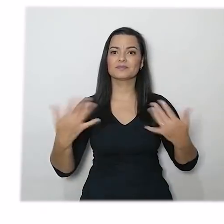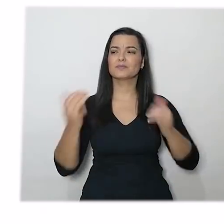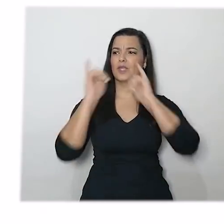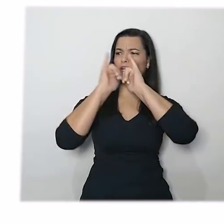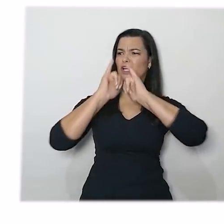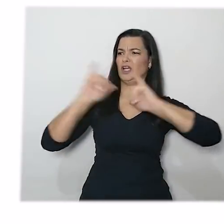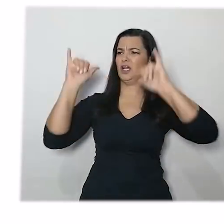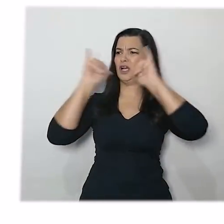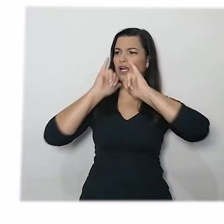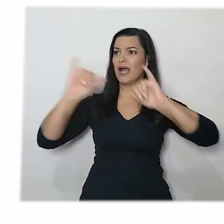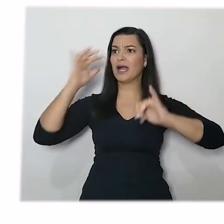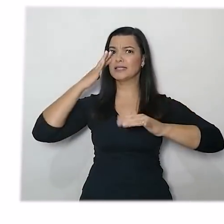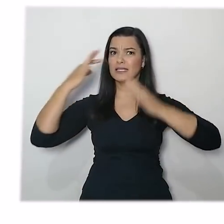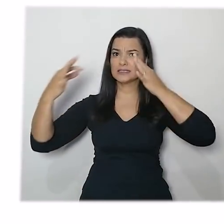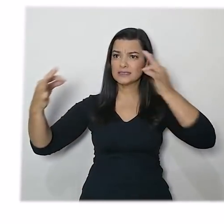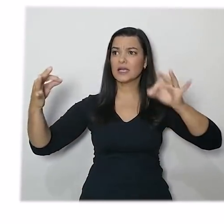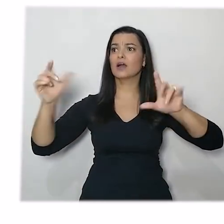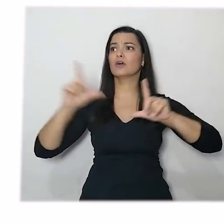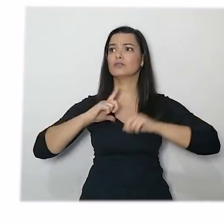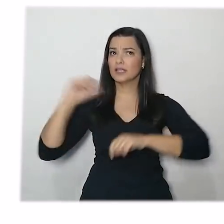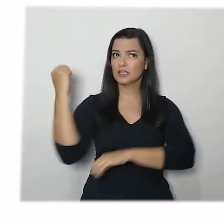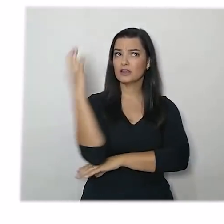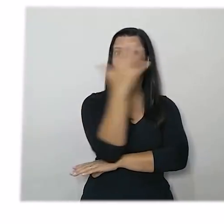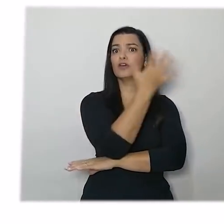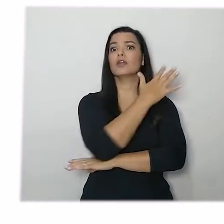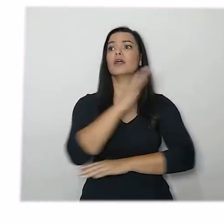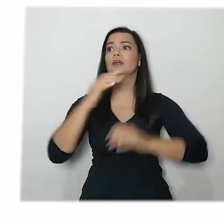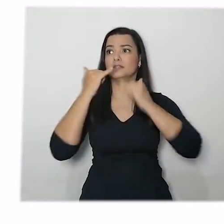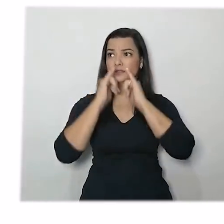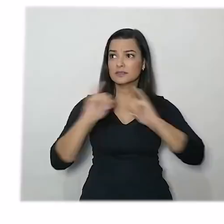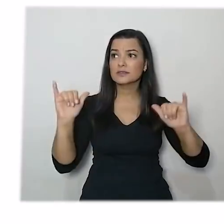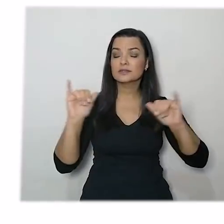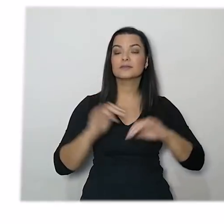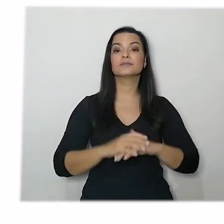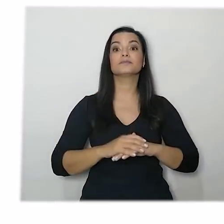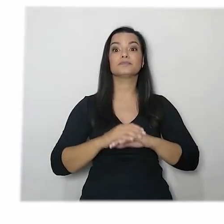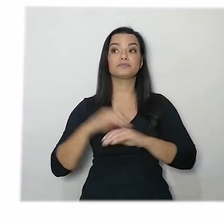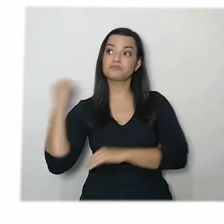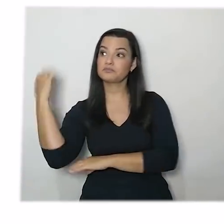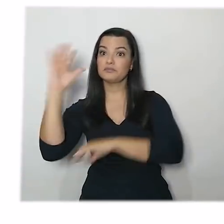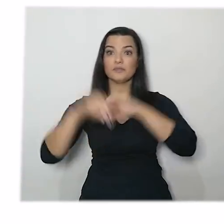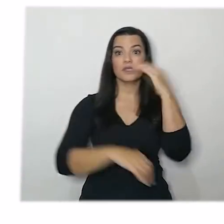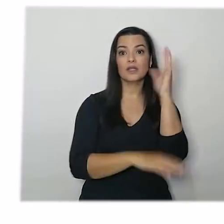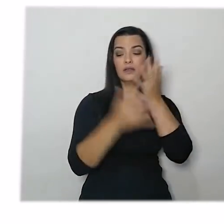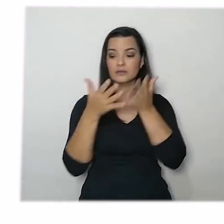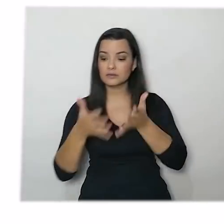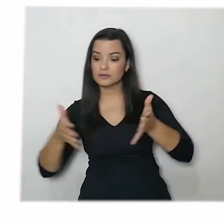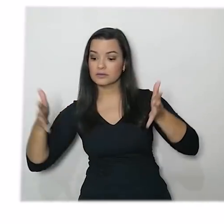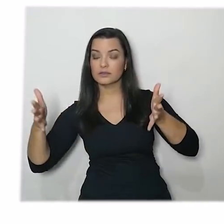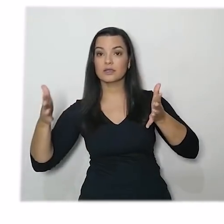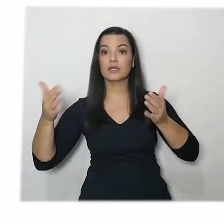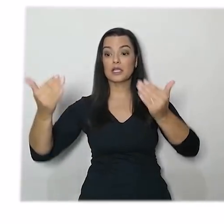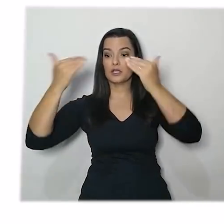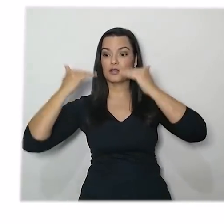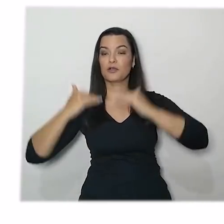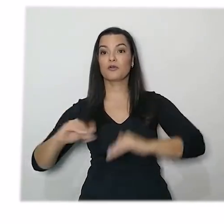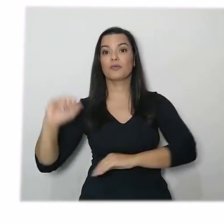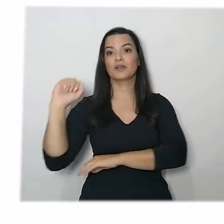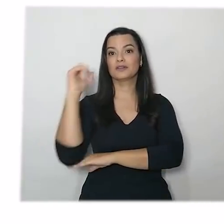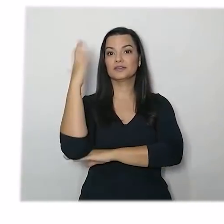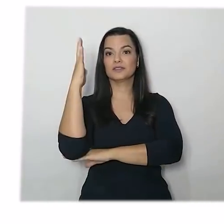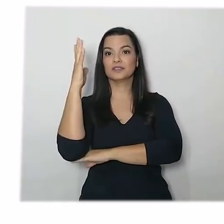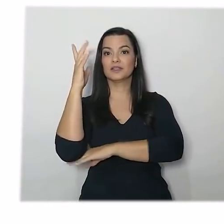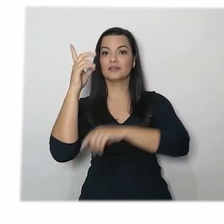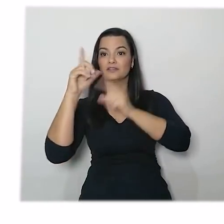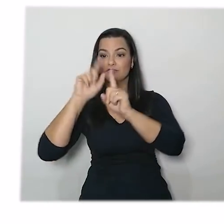Grande comício da floresta! Bem no meio da clareira, debaixo da bananeira, Dona